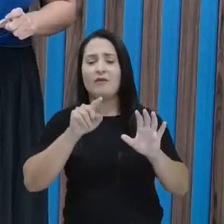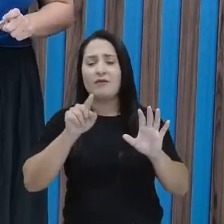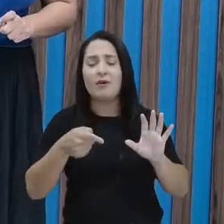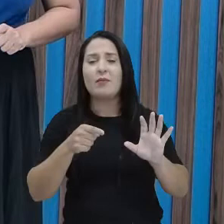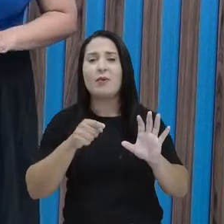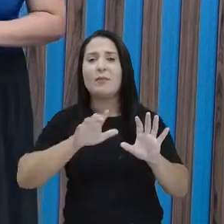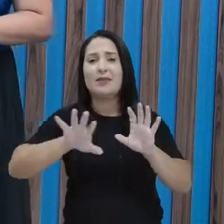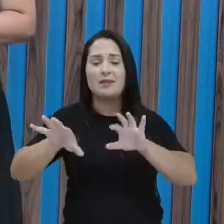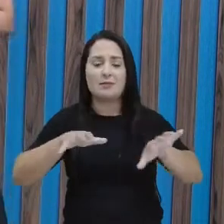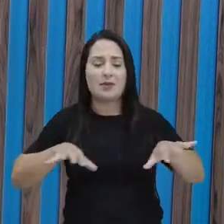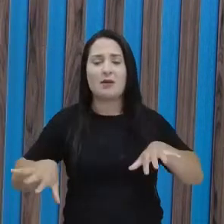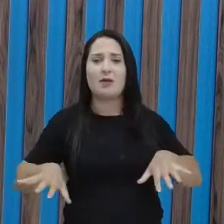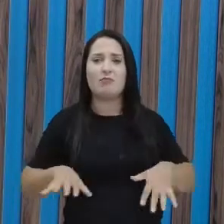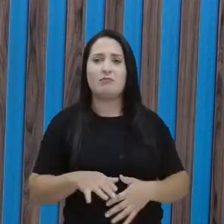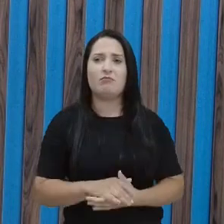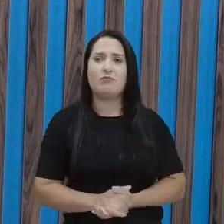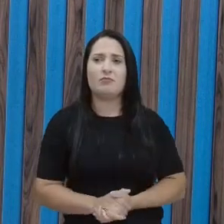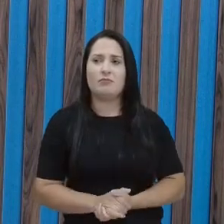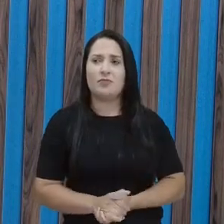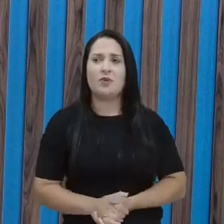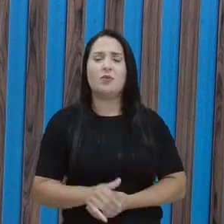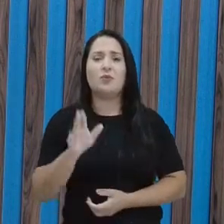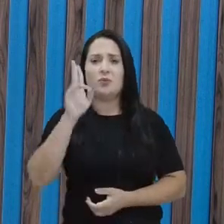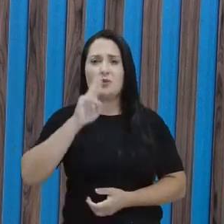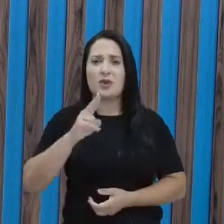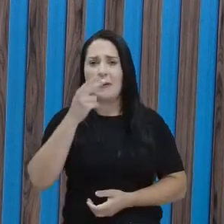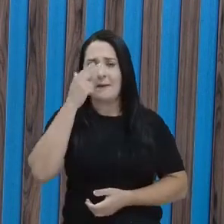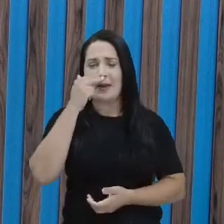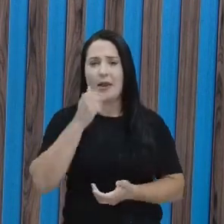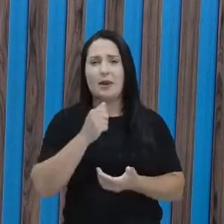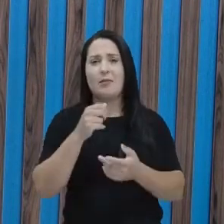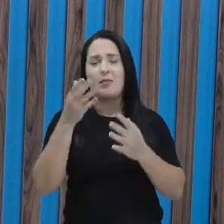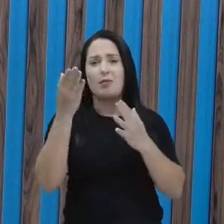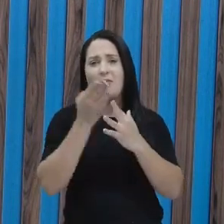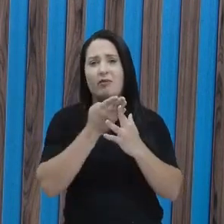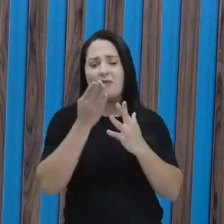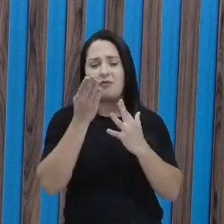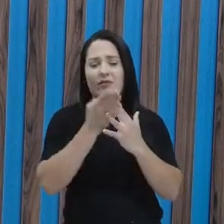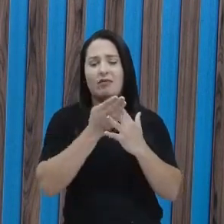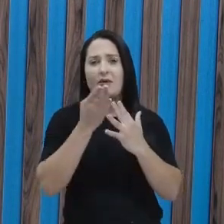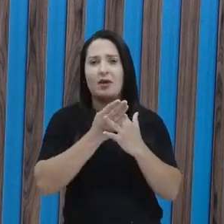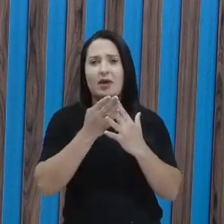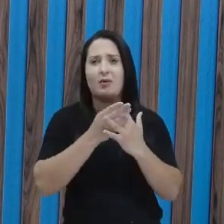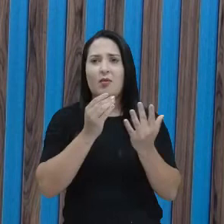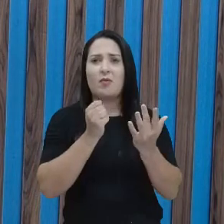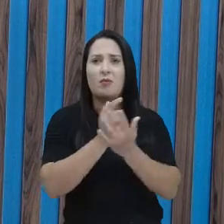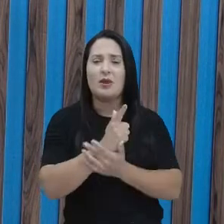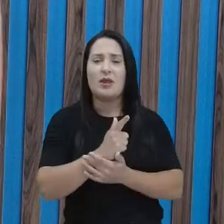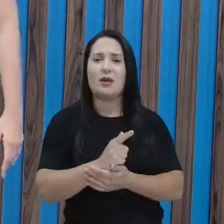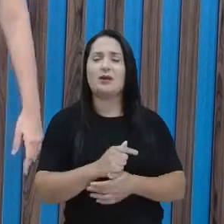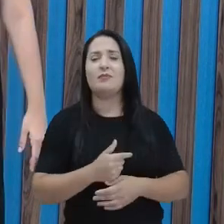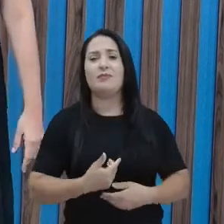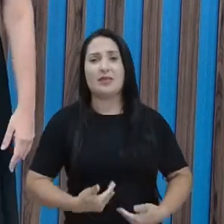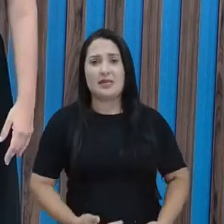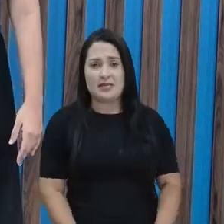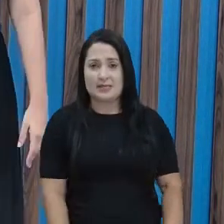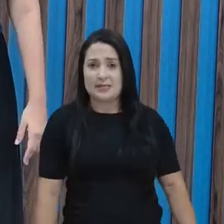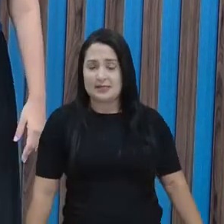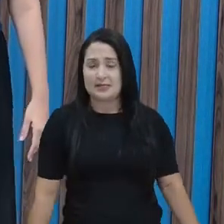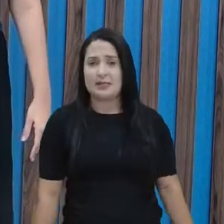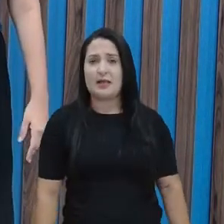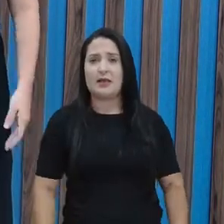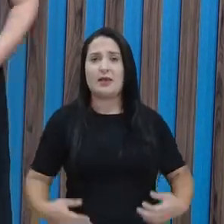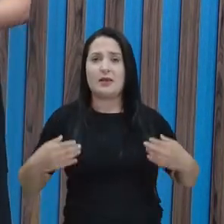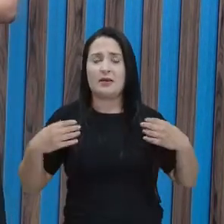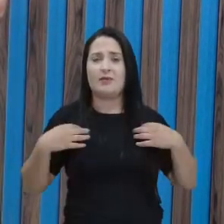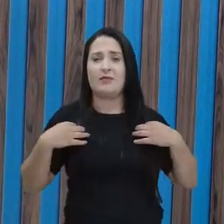elementos. E eu usei o mesmo verbo comprar, né? Eu estava focada aí nas compras. Comprei saias, vestidos e casacos para viajar no